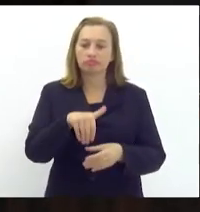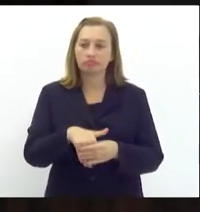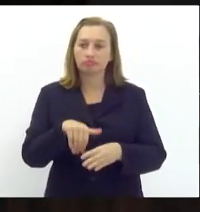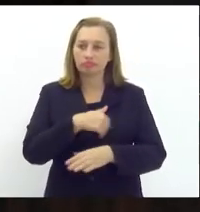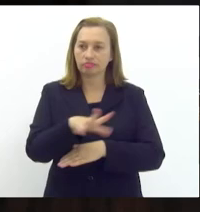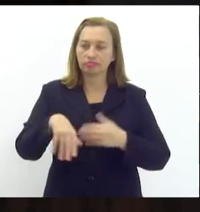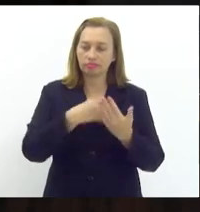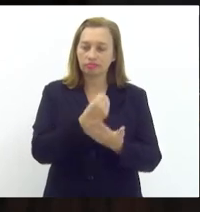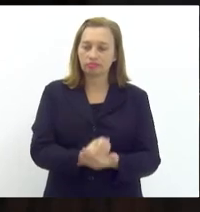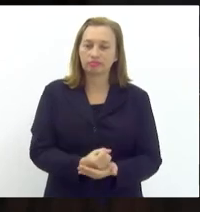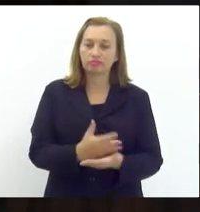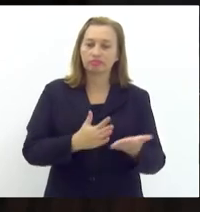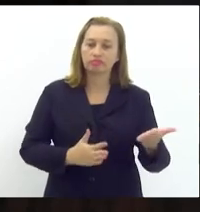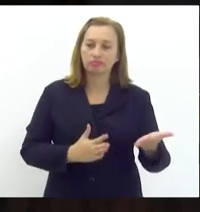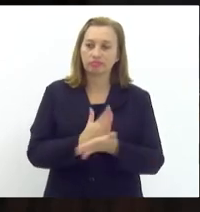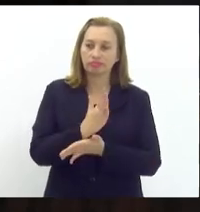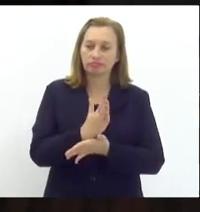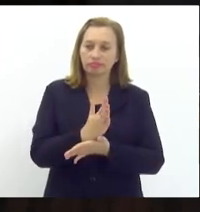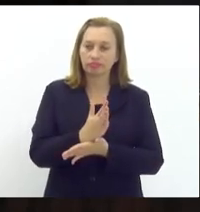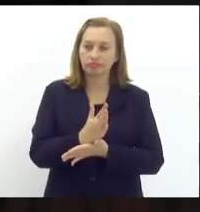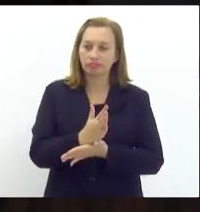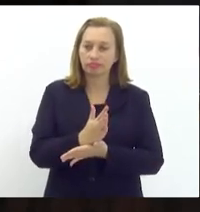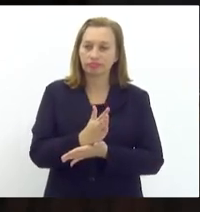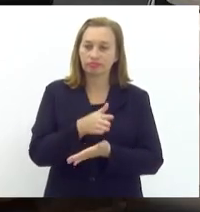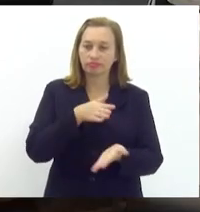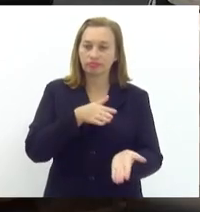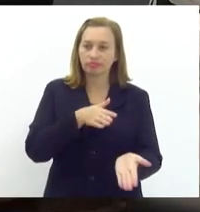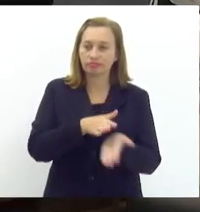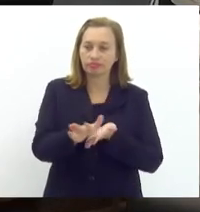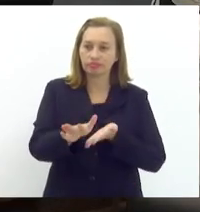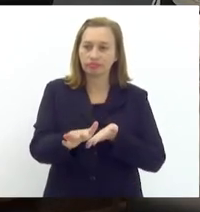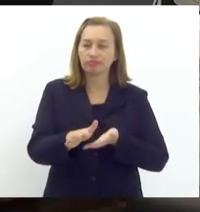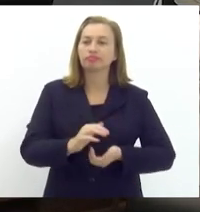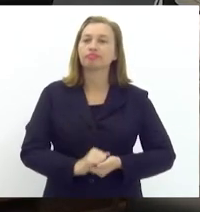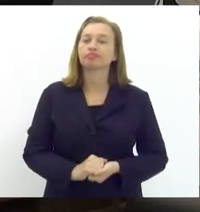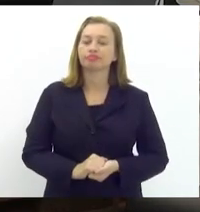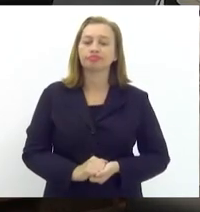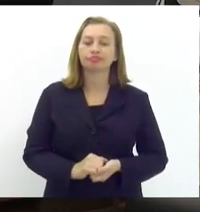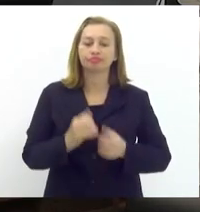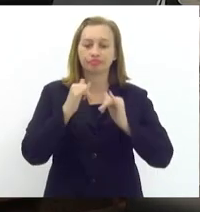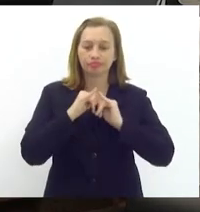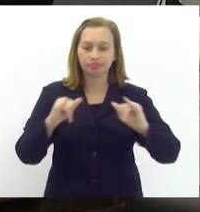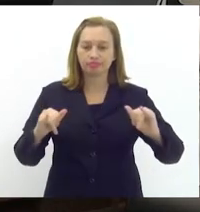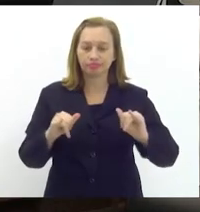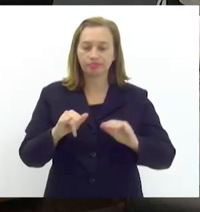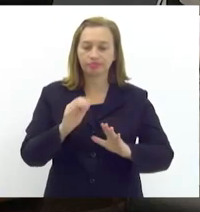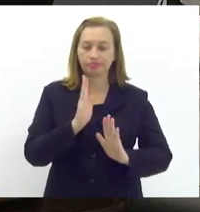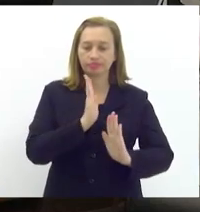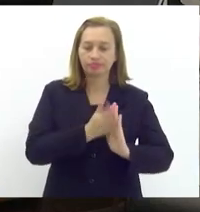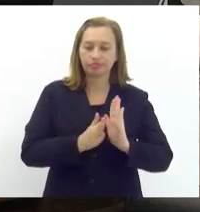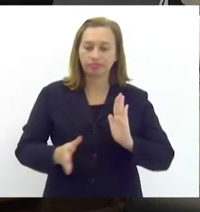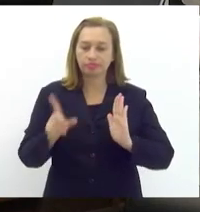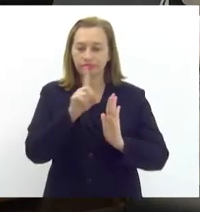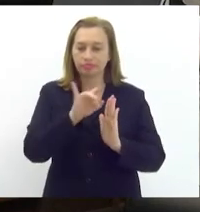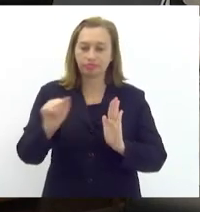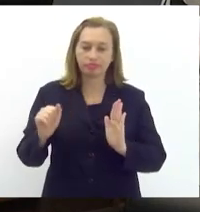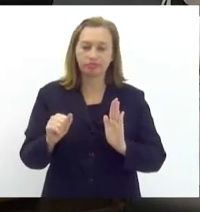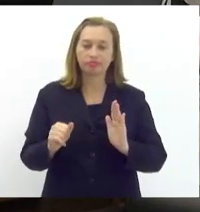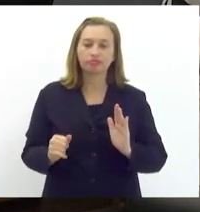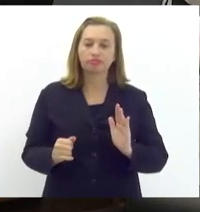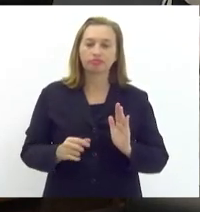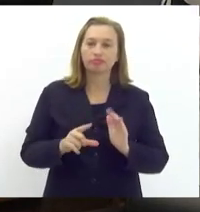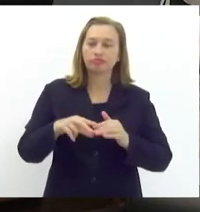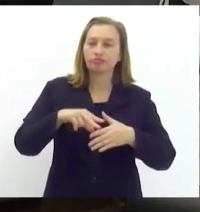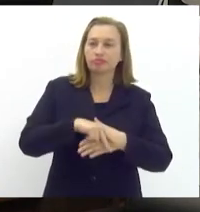votação aprovado vai a publicação anuncia incluído na ordem do dia de acordo